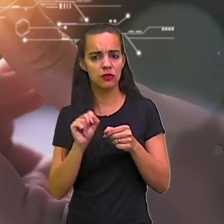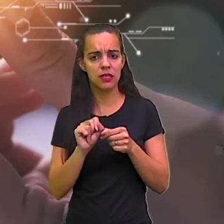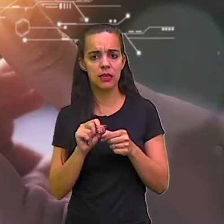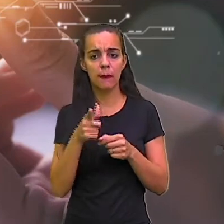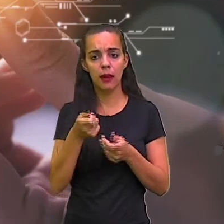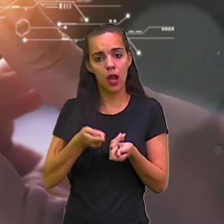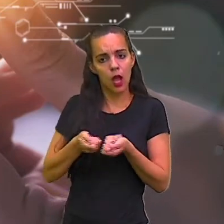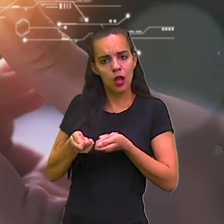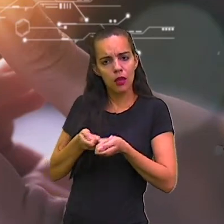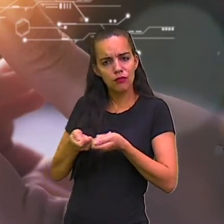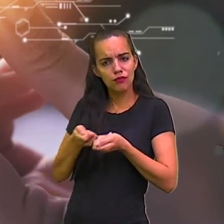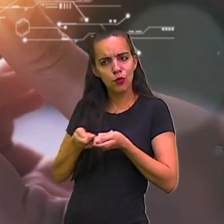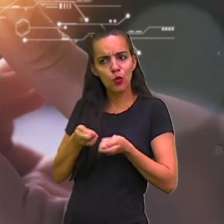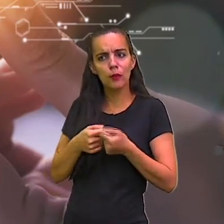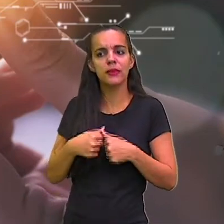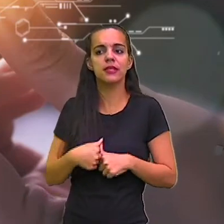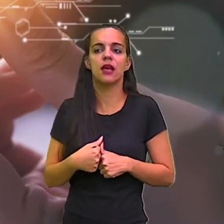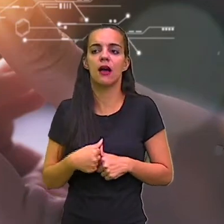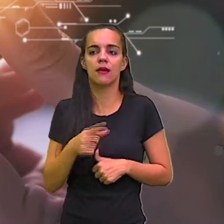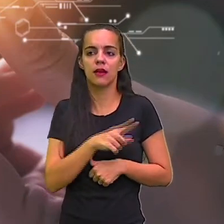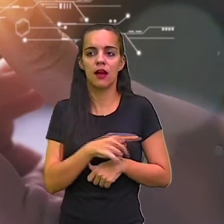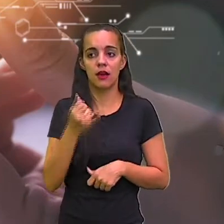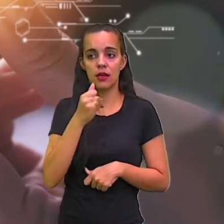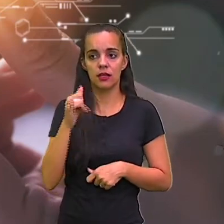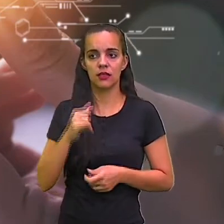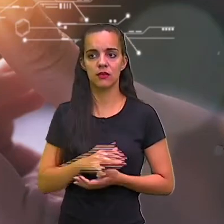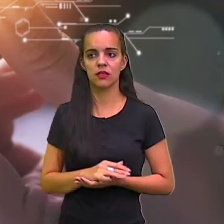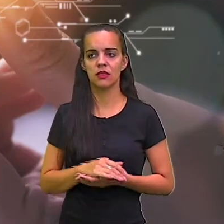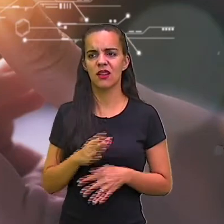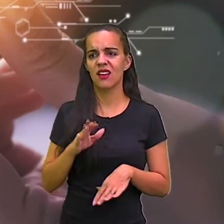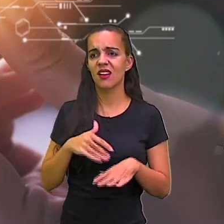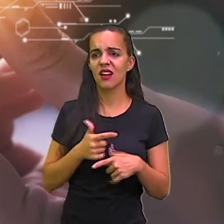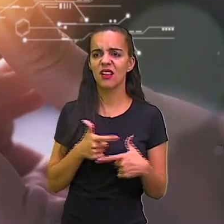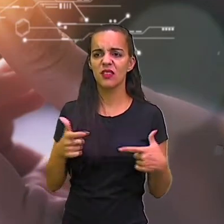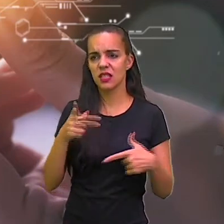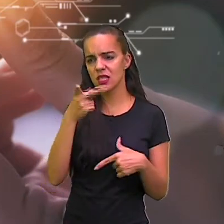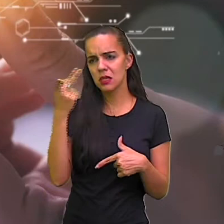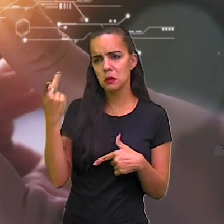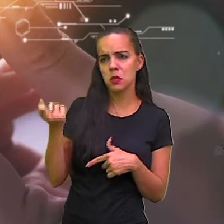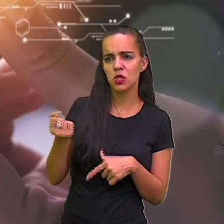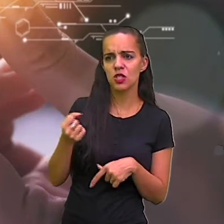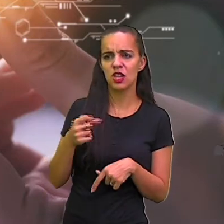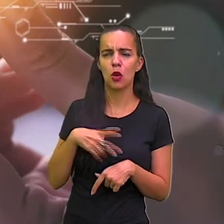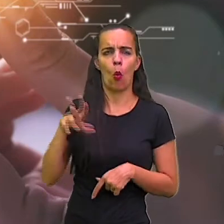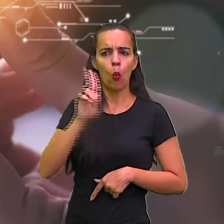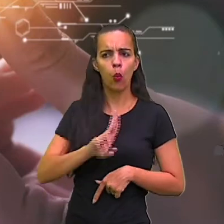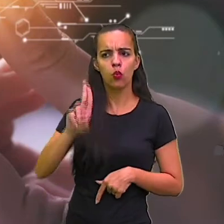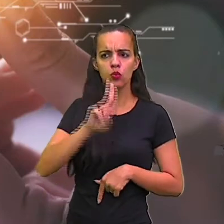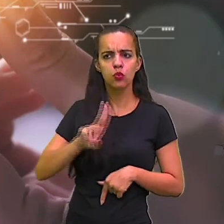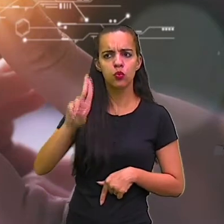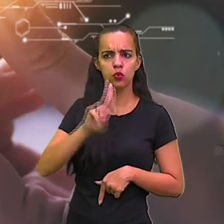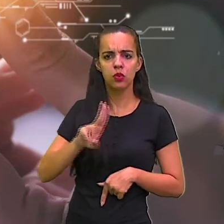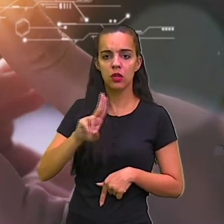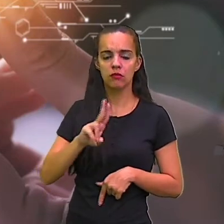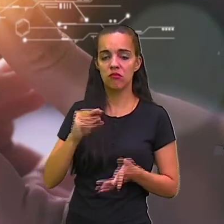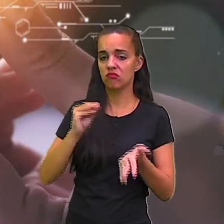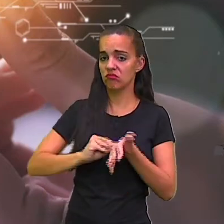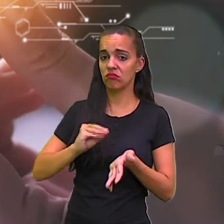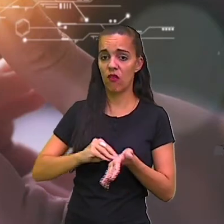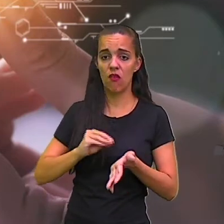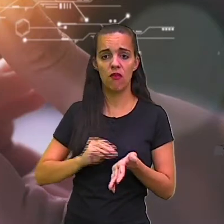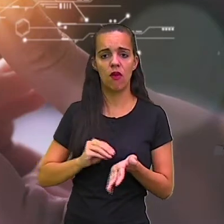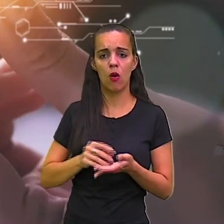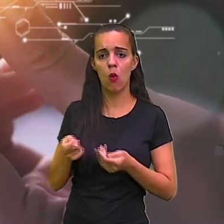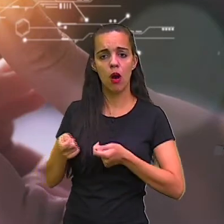a energia em casa cada vez que as pessoas estão buscando a vez mais as pessoas estão buscando formas de economizar energia